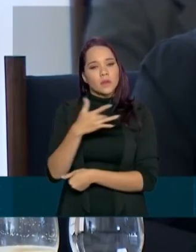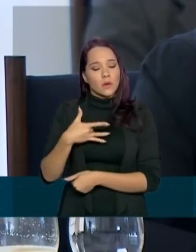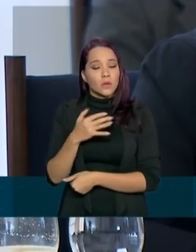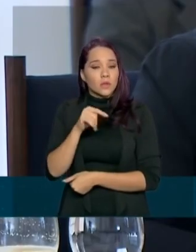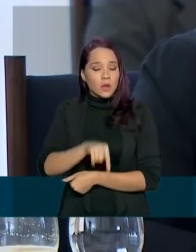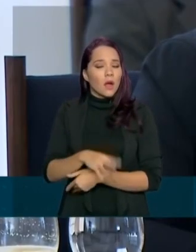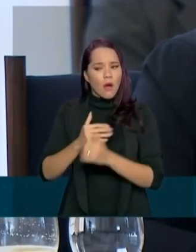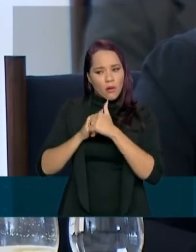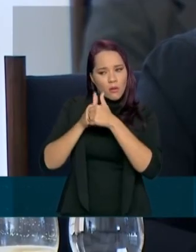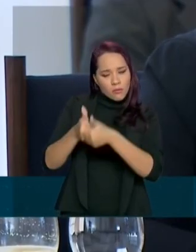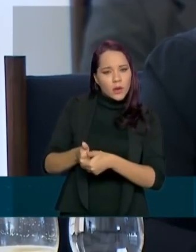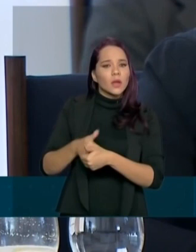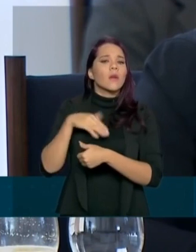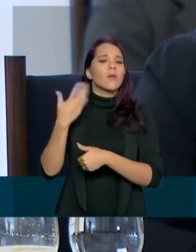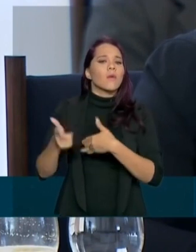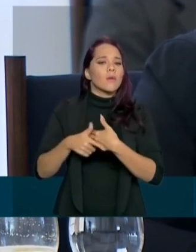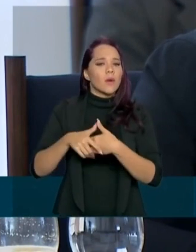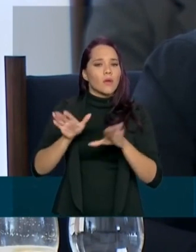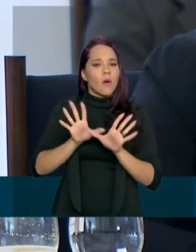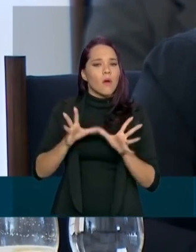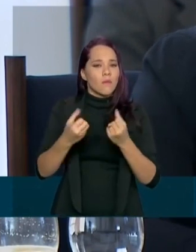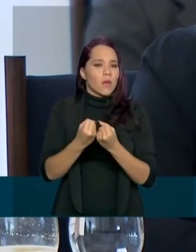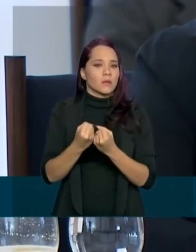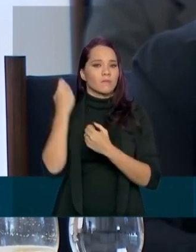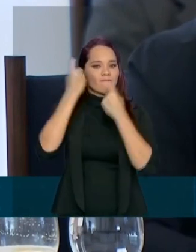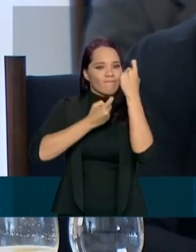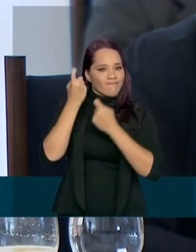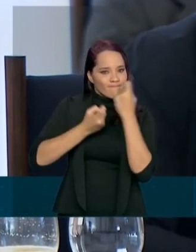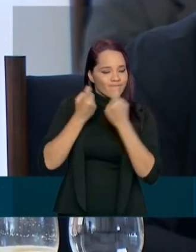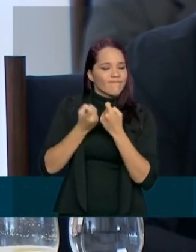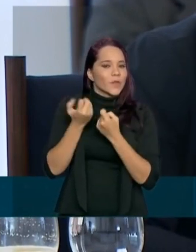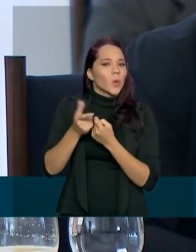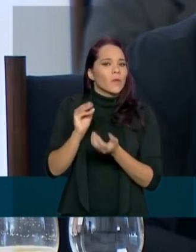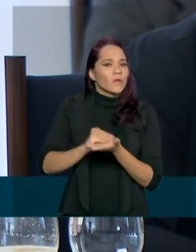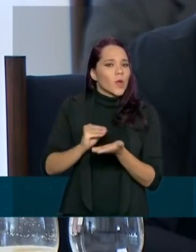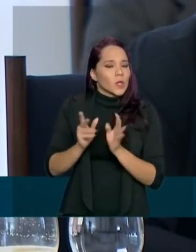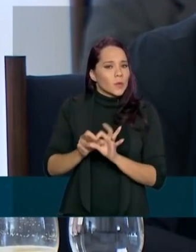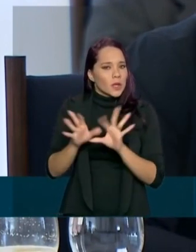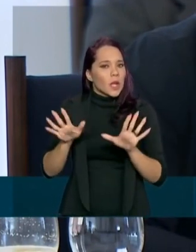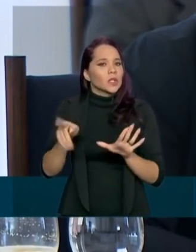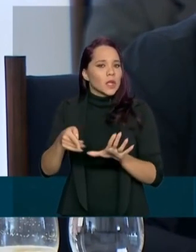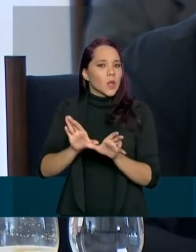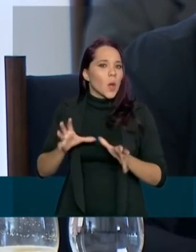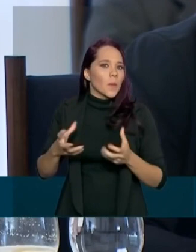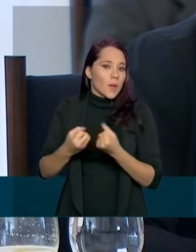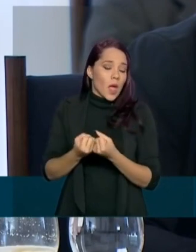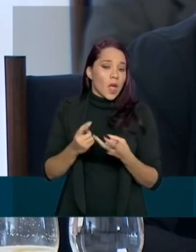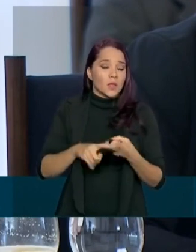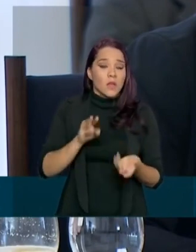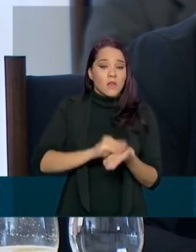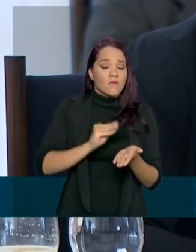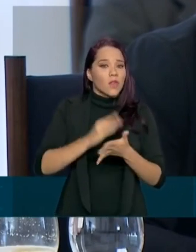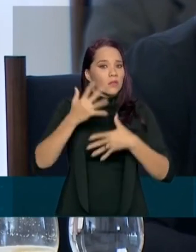amarante acompanha o papel ms muita preocupação né falta de independência e aí é se aparentemente